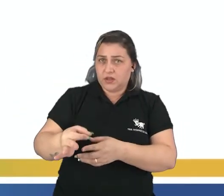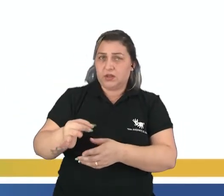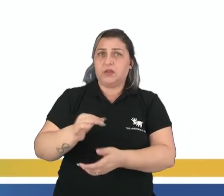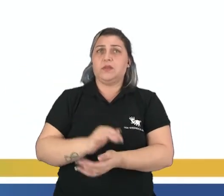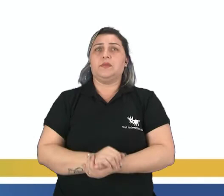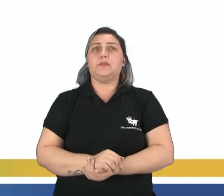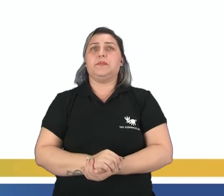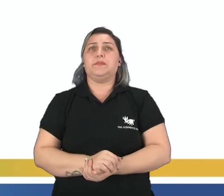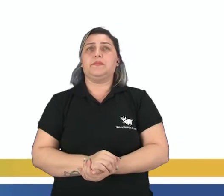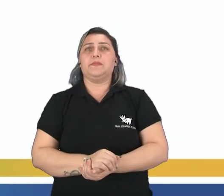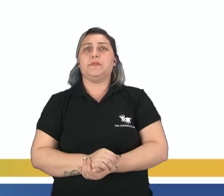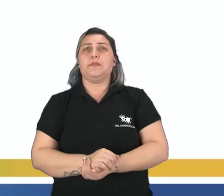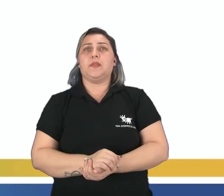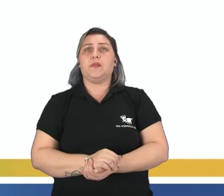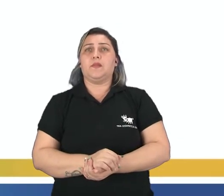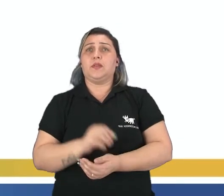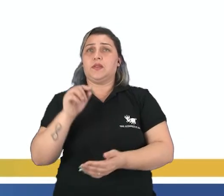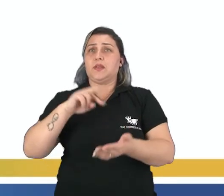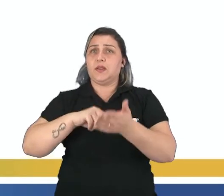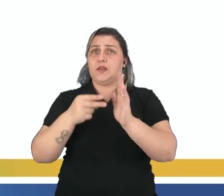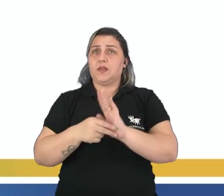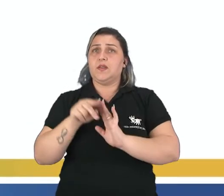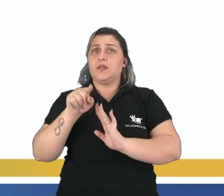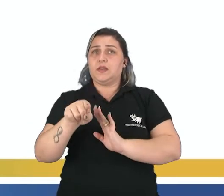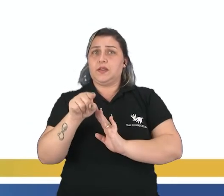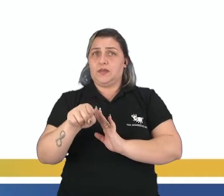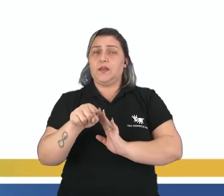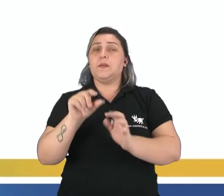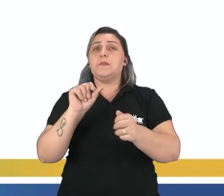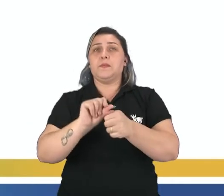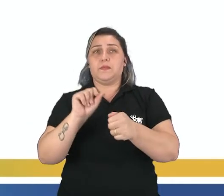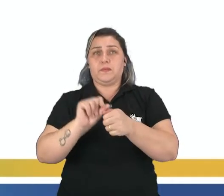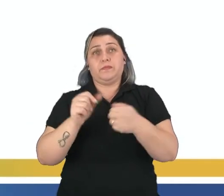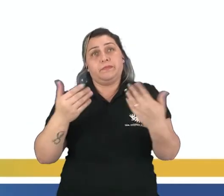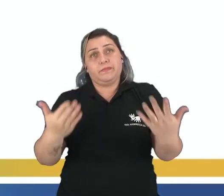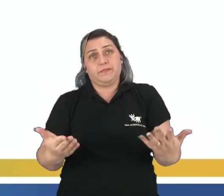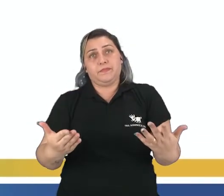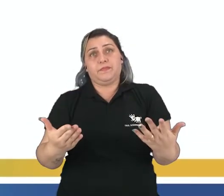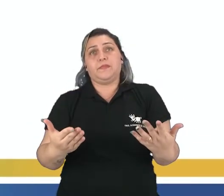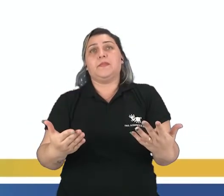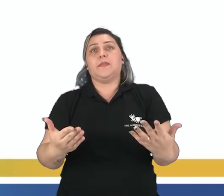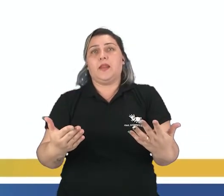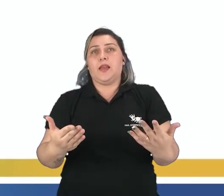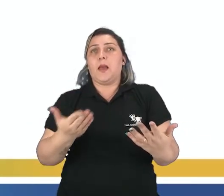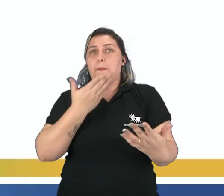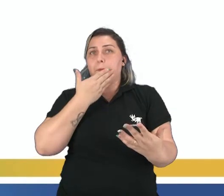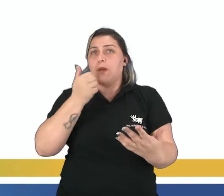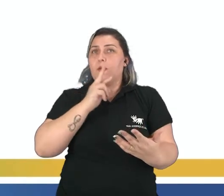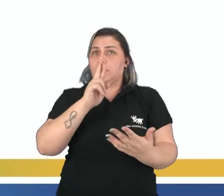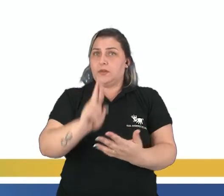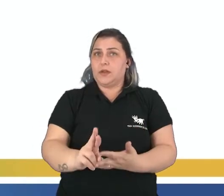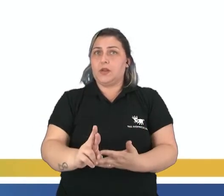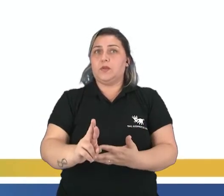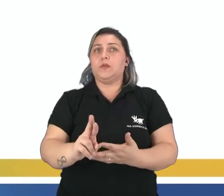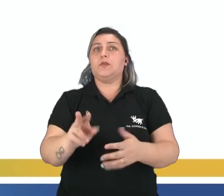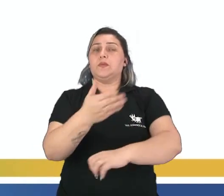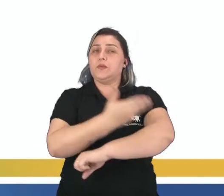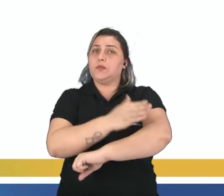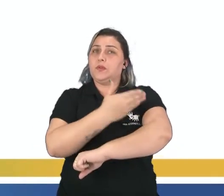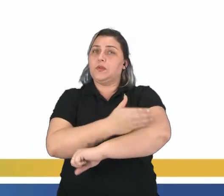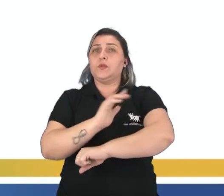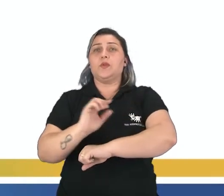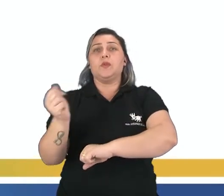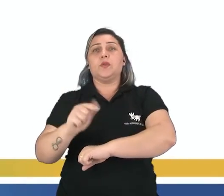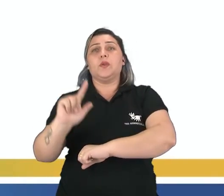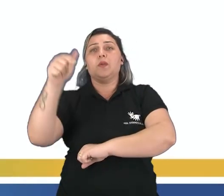né? Correto. Então, isso significa que você foi, digamos, predestinado para ter melhores resultados com um tipo